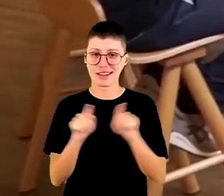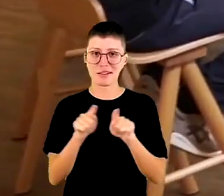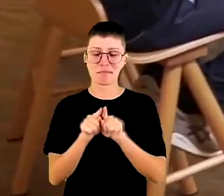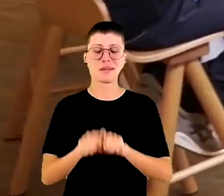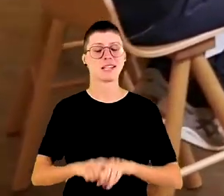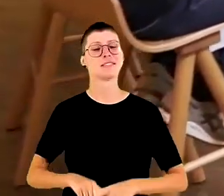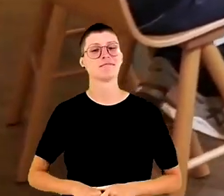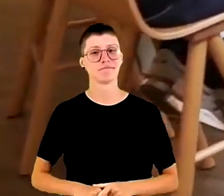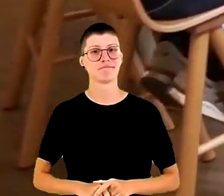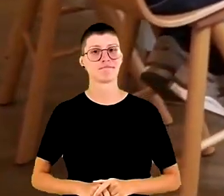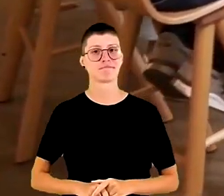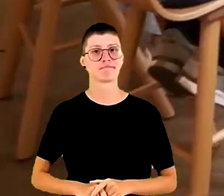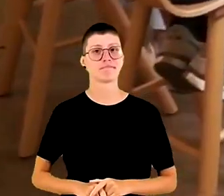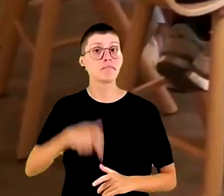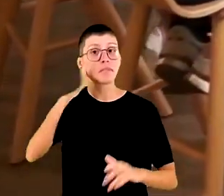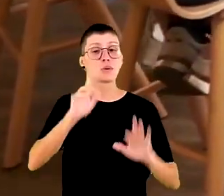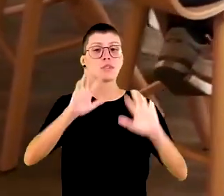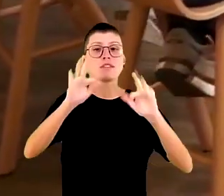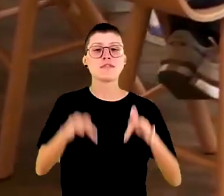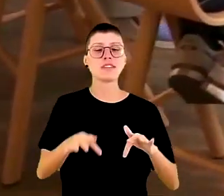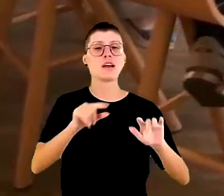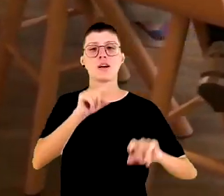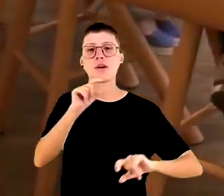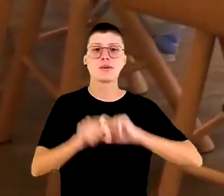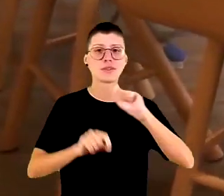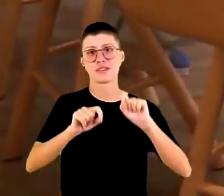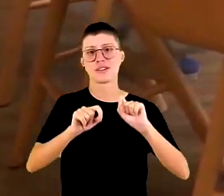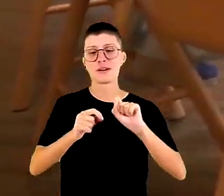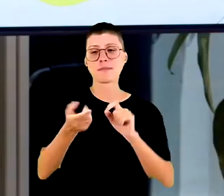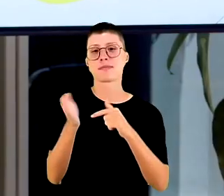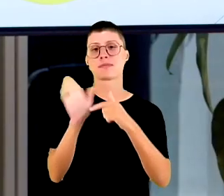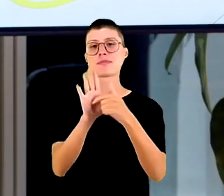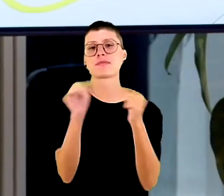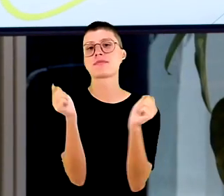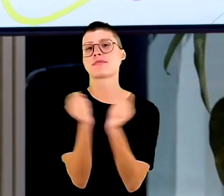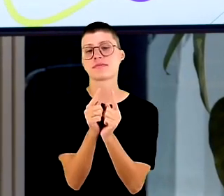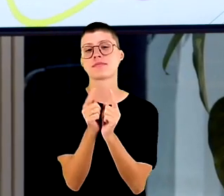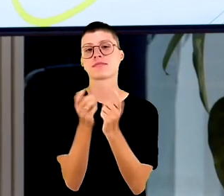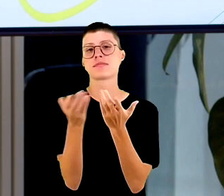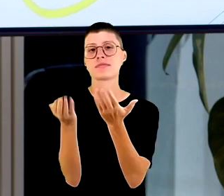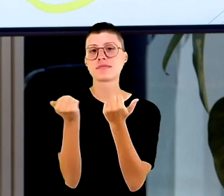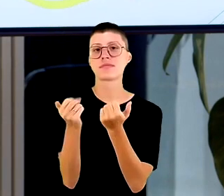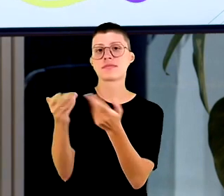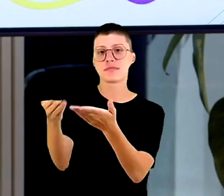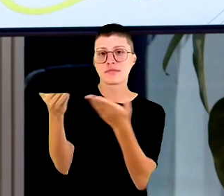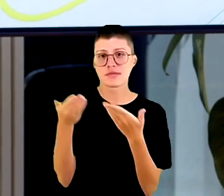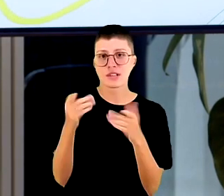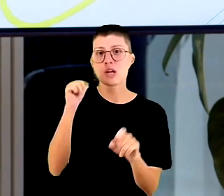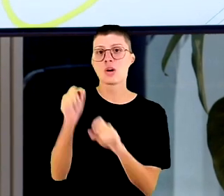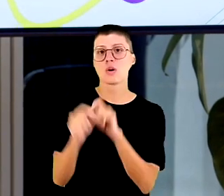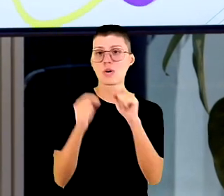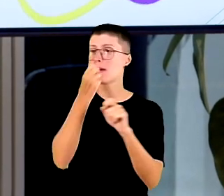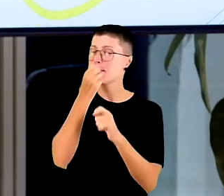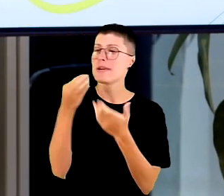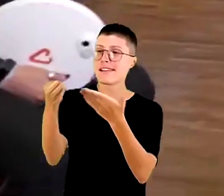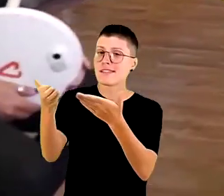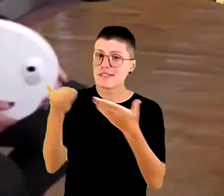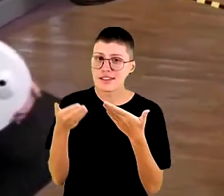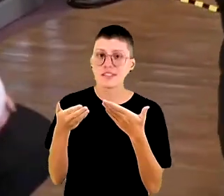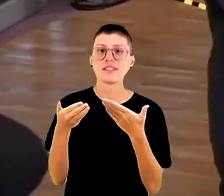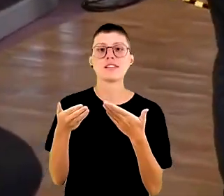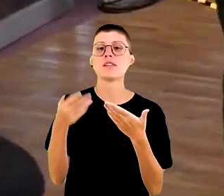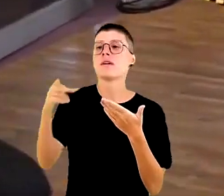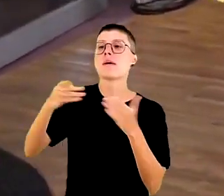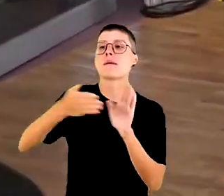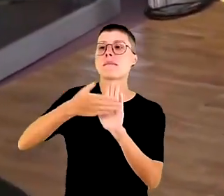E para encerrar o nosso Pitch Sessions, hoje gostaria de chamar aí o Maurício da Thrive. Seja muito bem-vindo. O foco é seu. Olá,